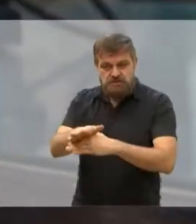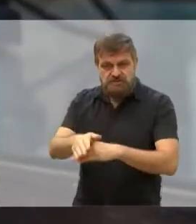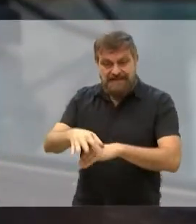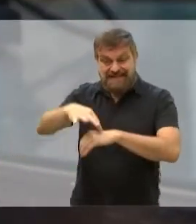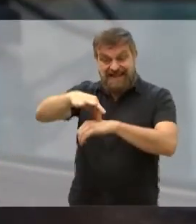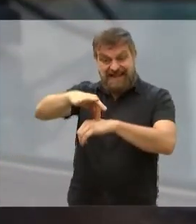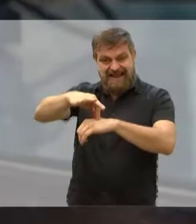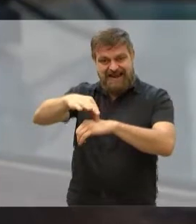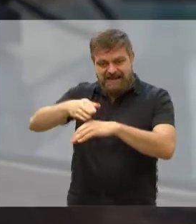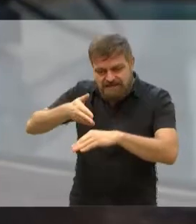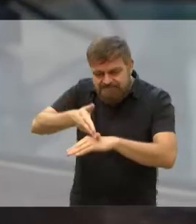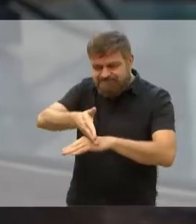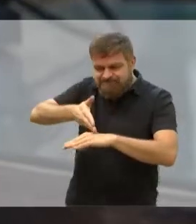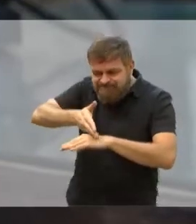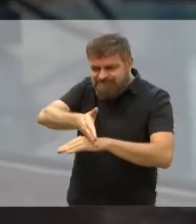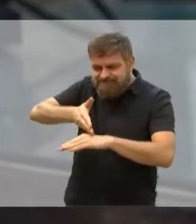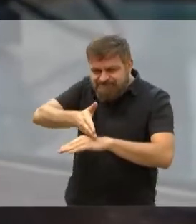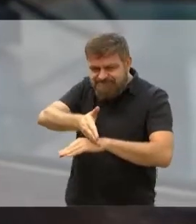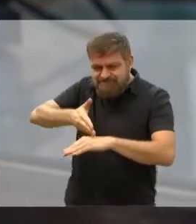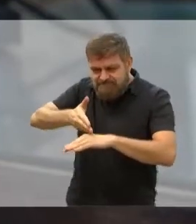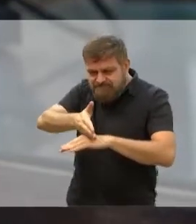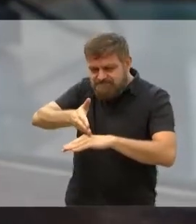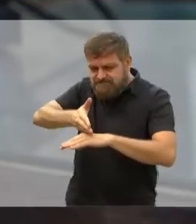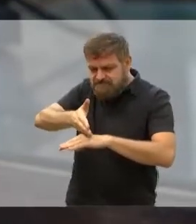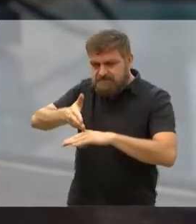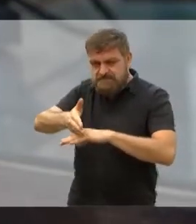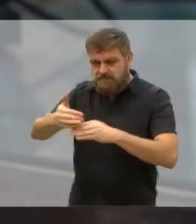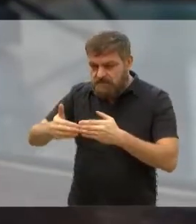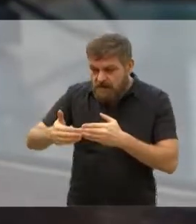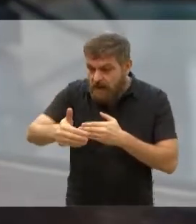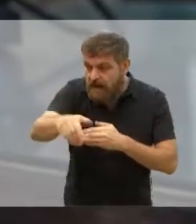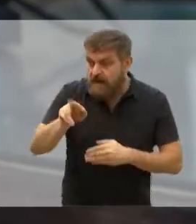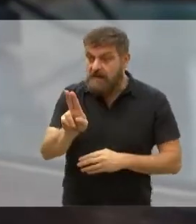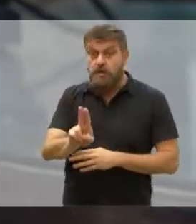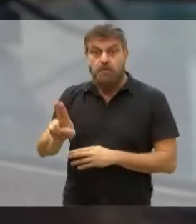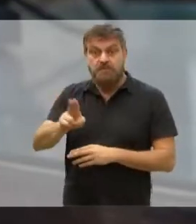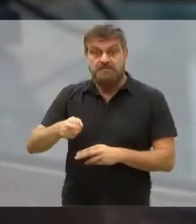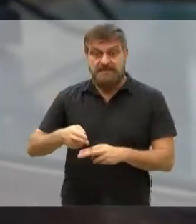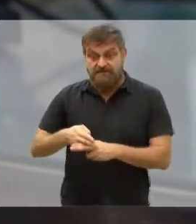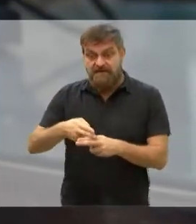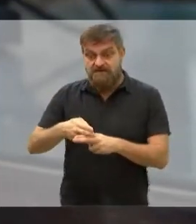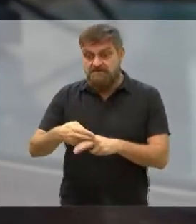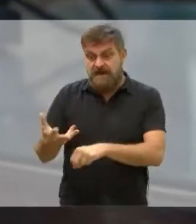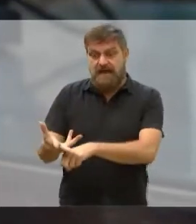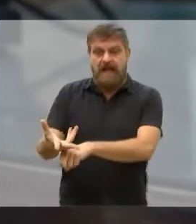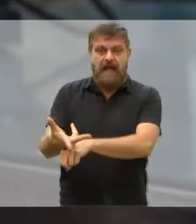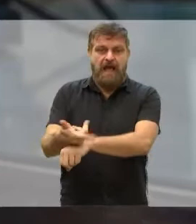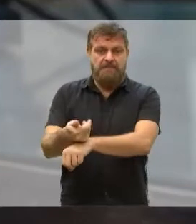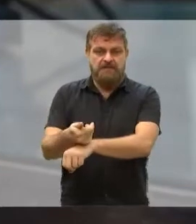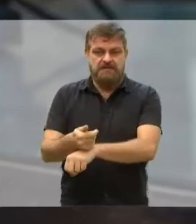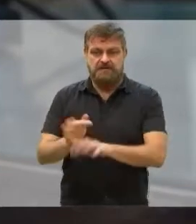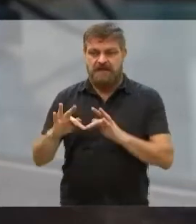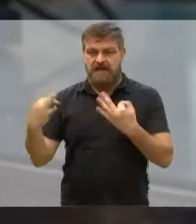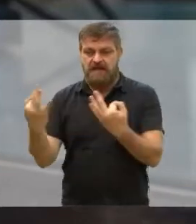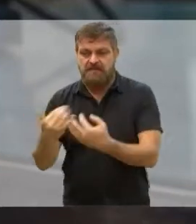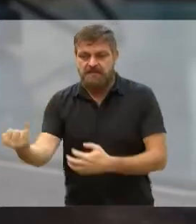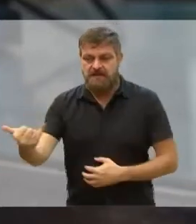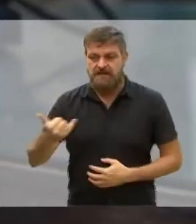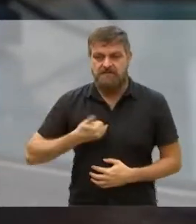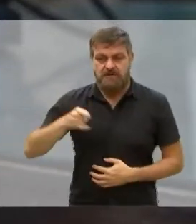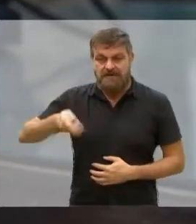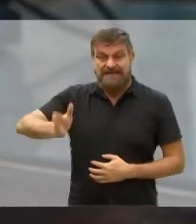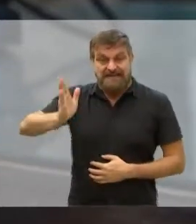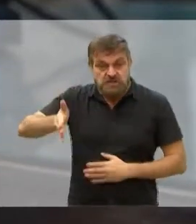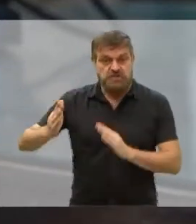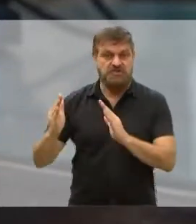na parte da carne daí. Que ele estava e realmente dali para frente ele começou a usar a faca com habilidade e a família nos deu o